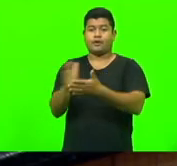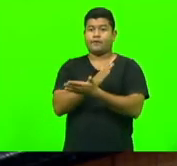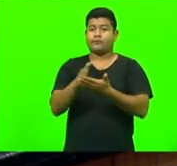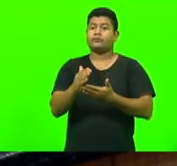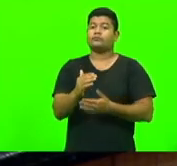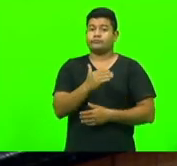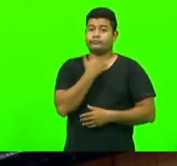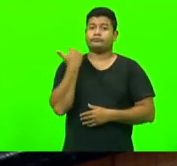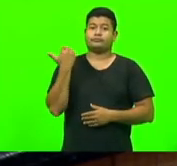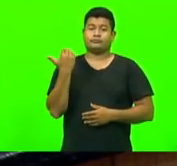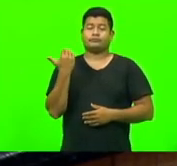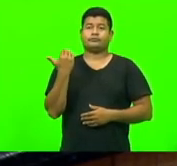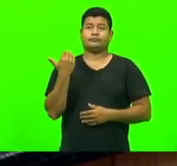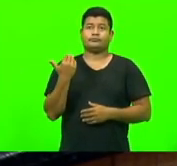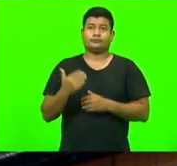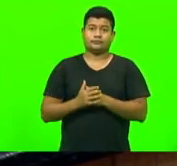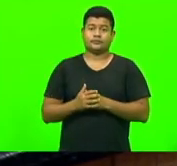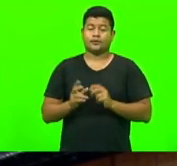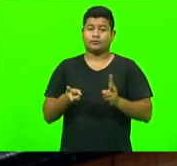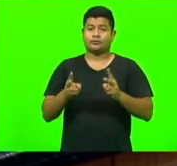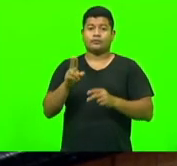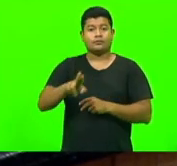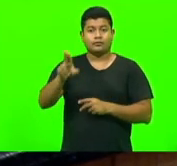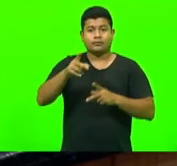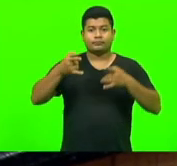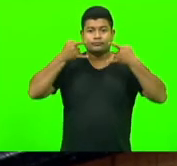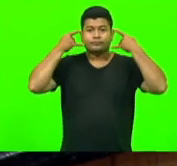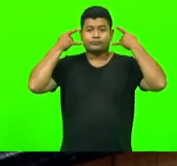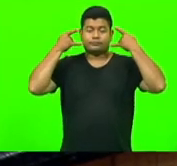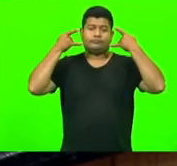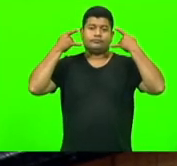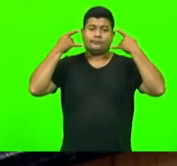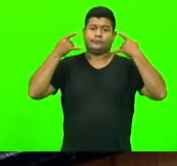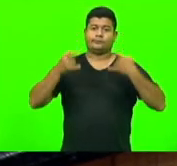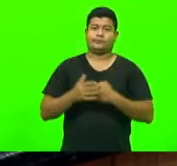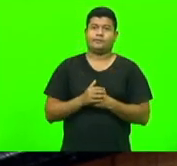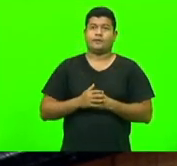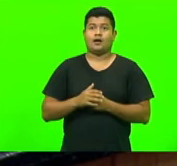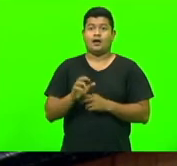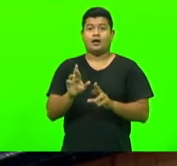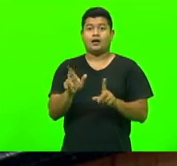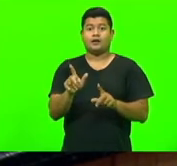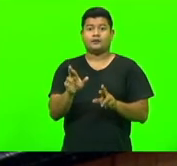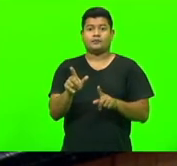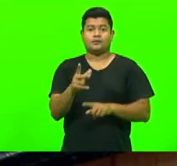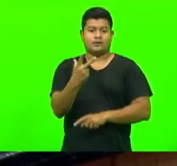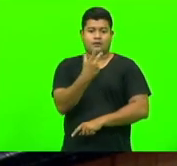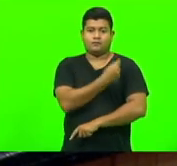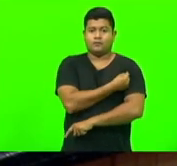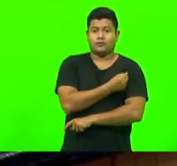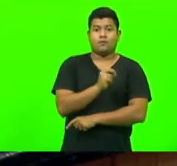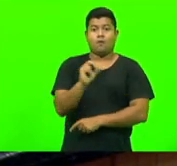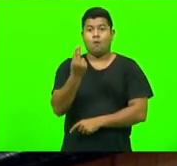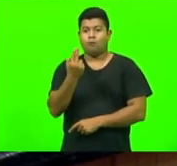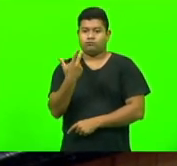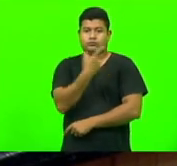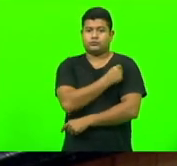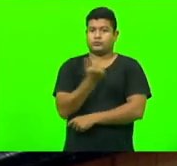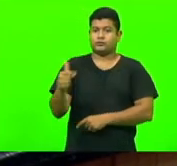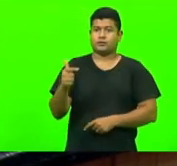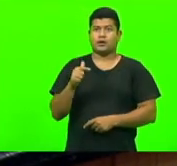e continua tendo que usar máscara. A única diferença latente entre os vacinados e os não vacinados é um